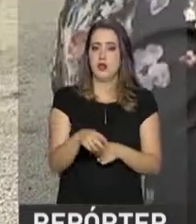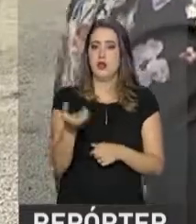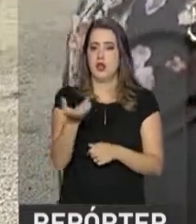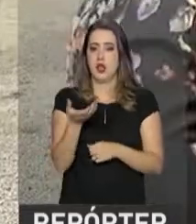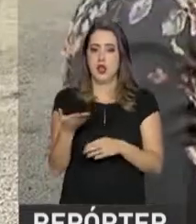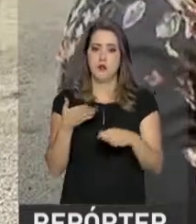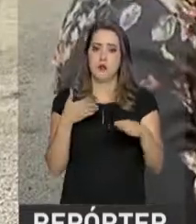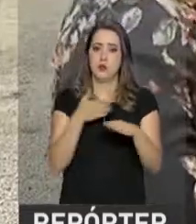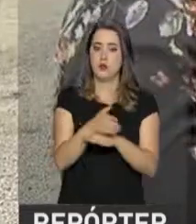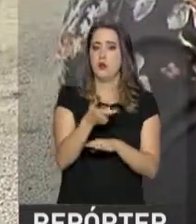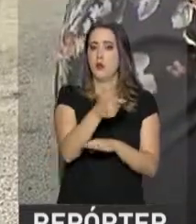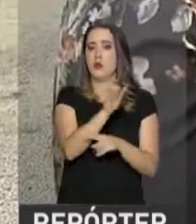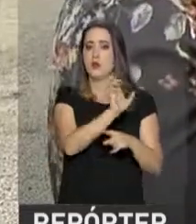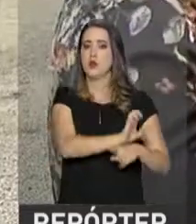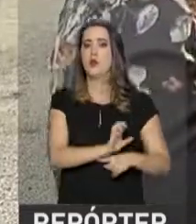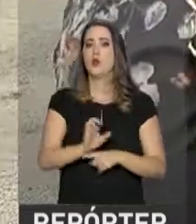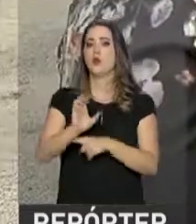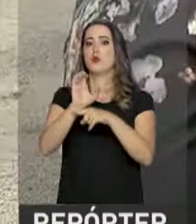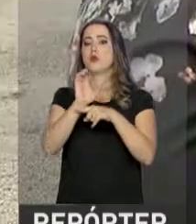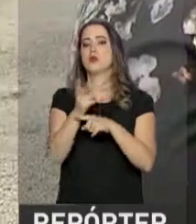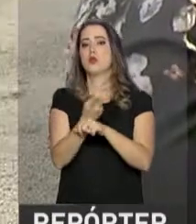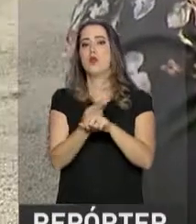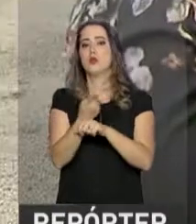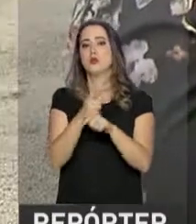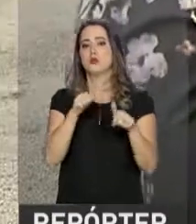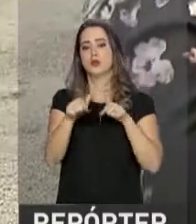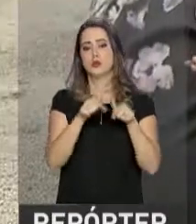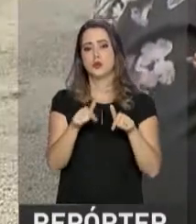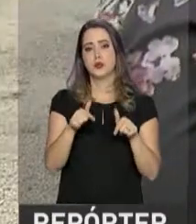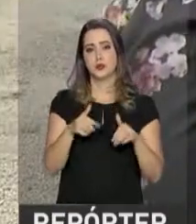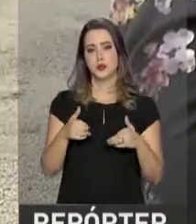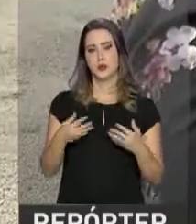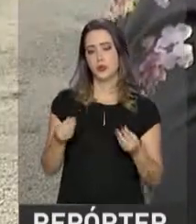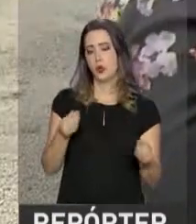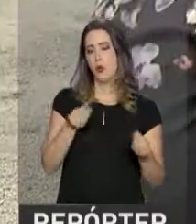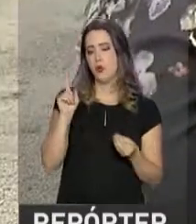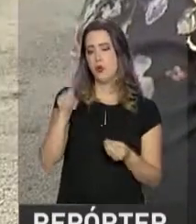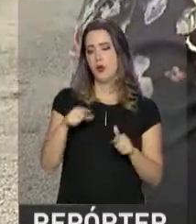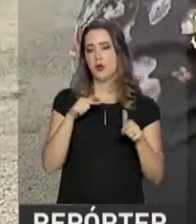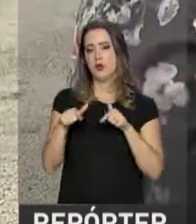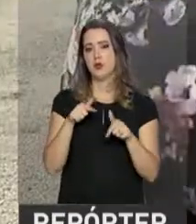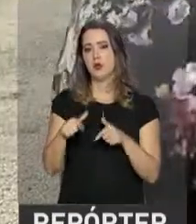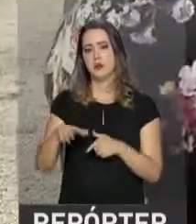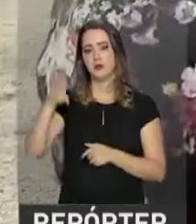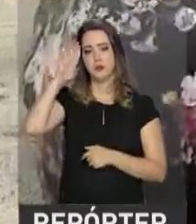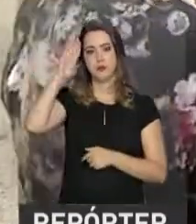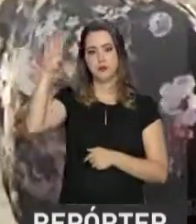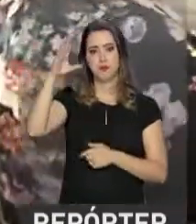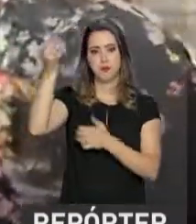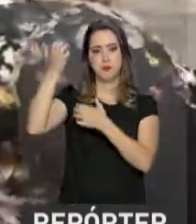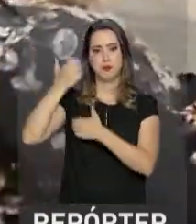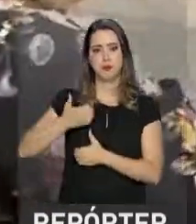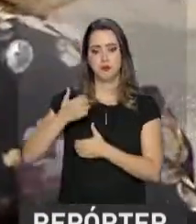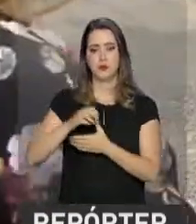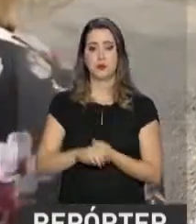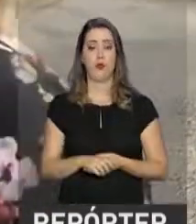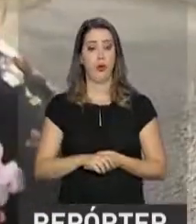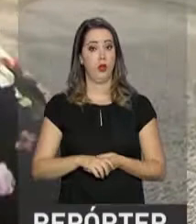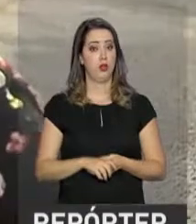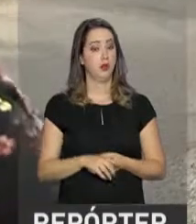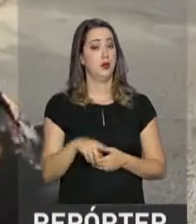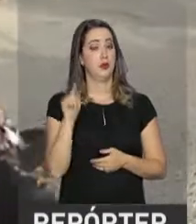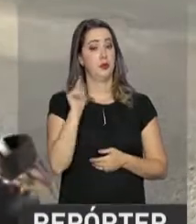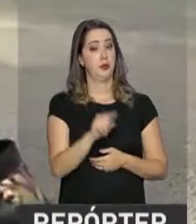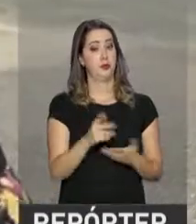estados, procurar trabalho, enfim. Qual que é o papel das Forças Armadas nesse processo de interiorização? Então, no processo de interiorização,